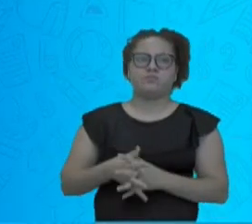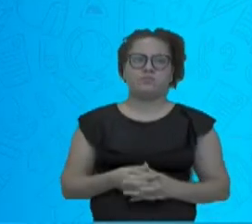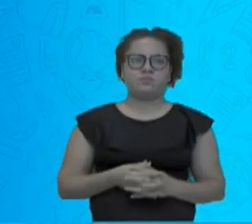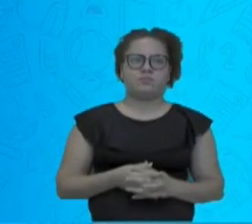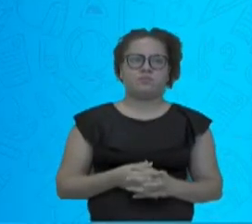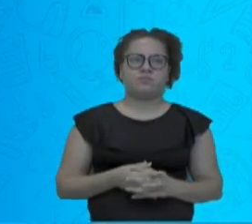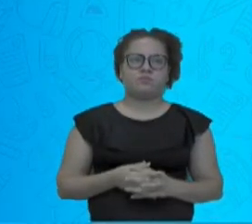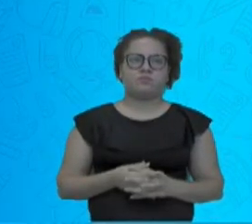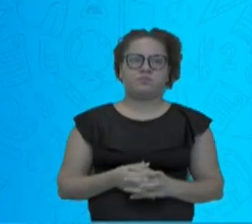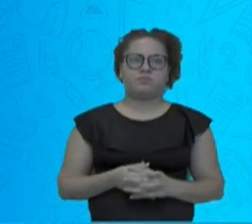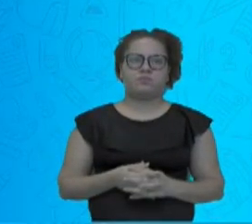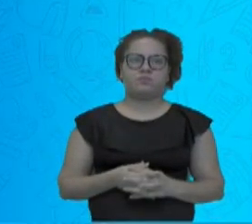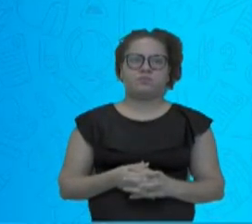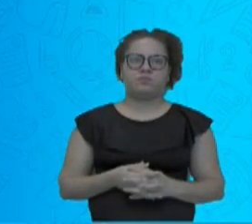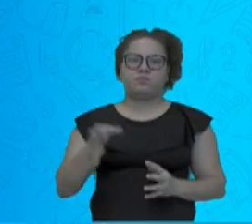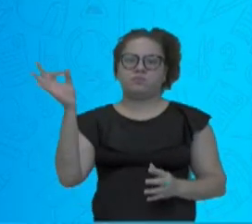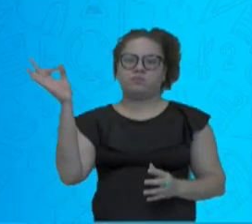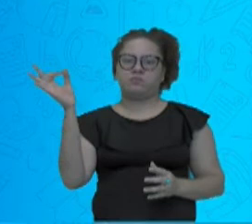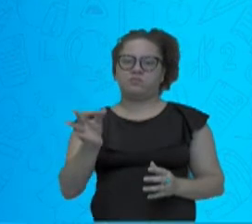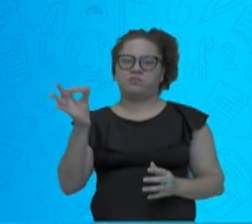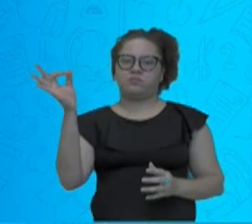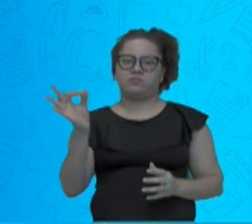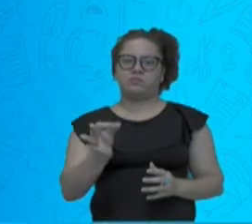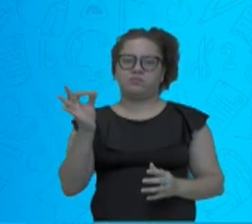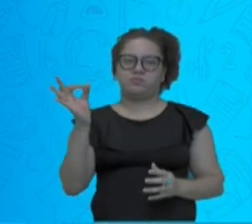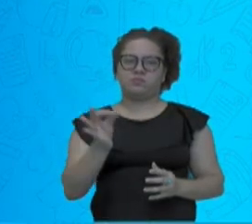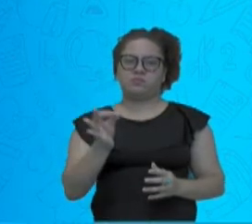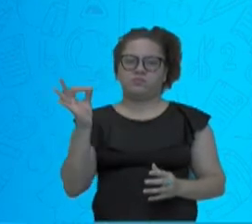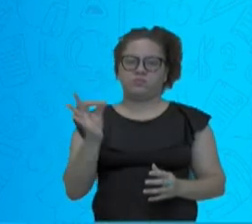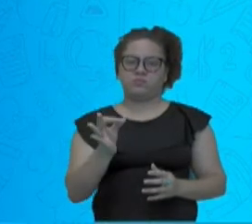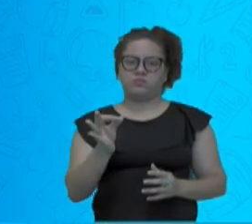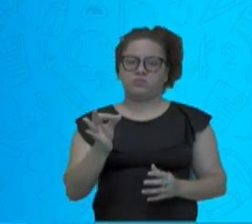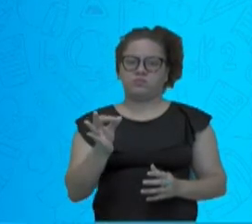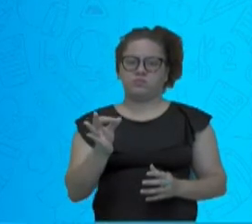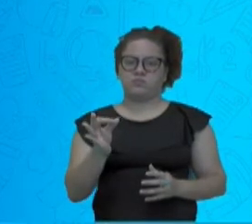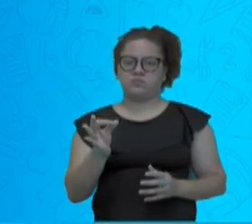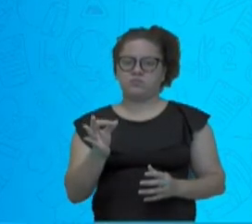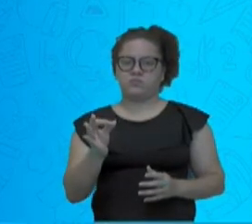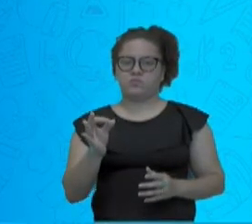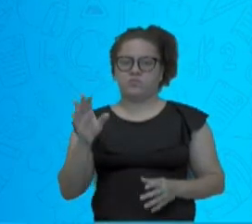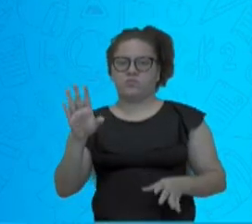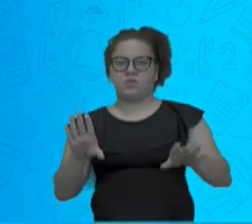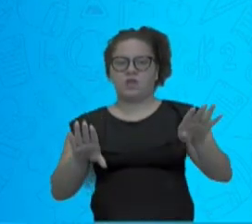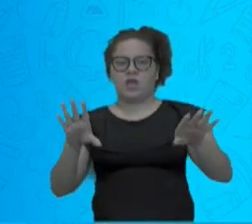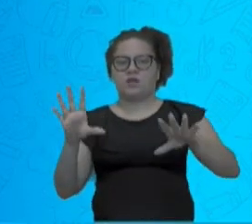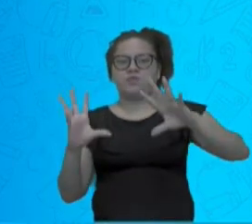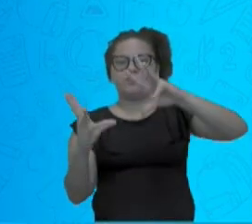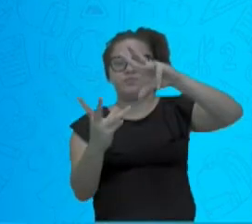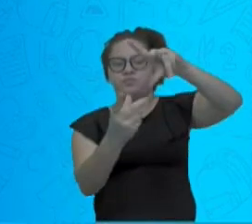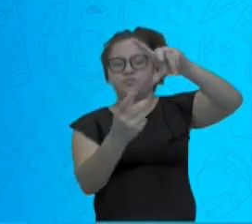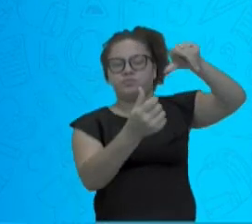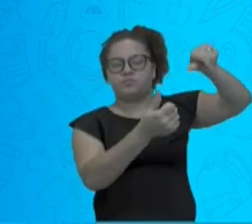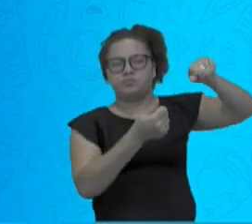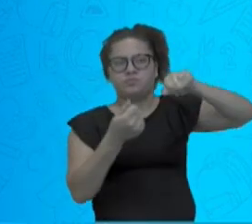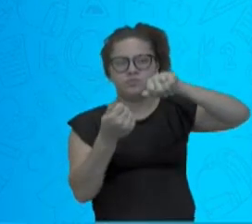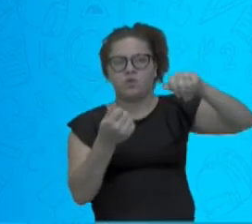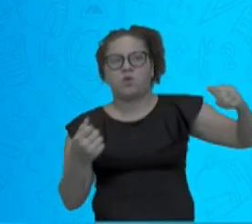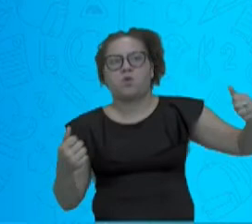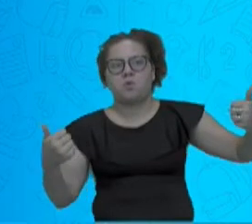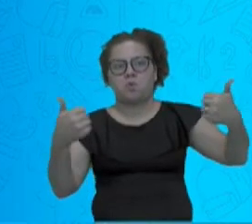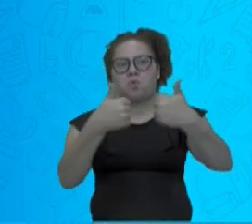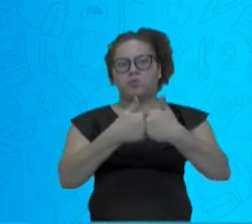Está exatamente num local de placa, de encontro de placas, tá?